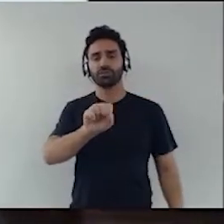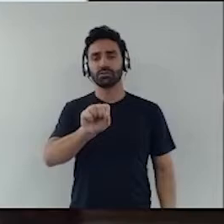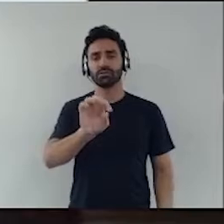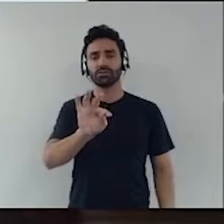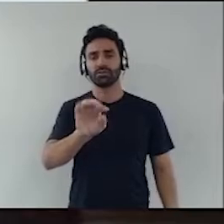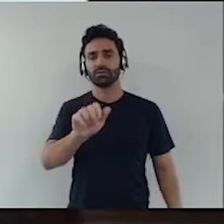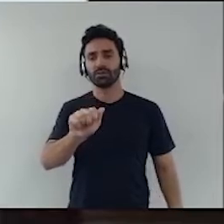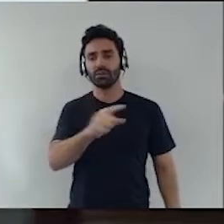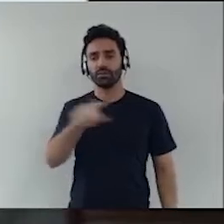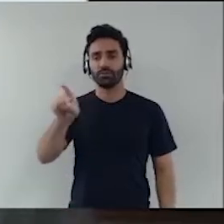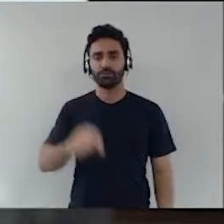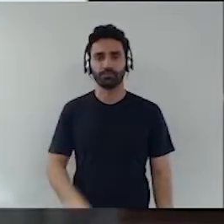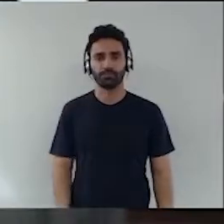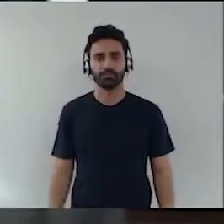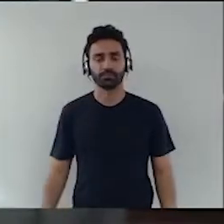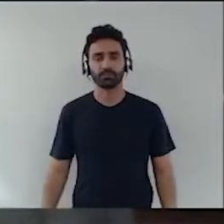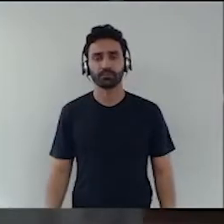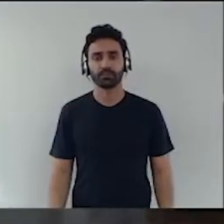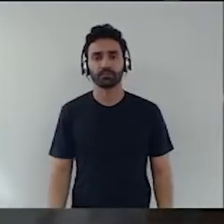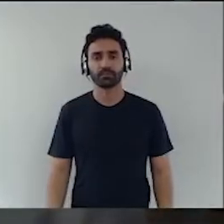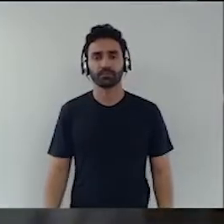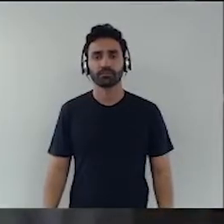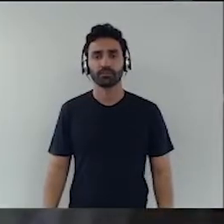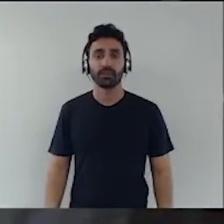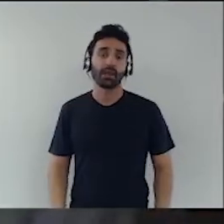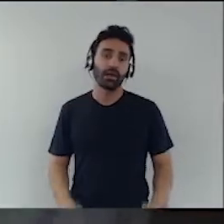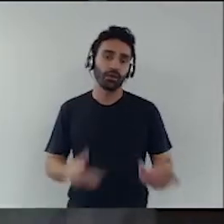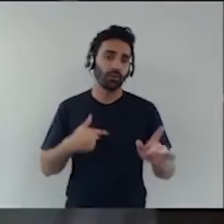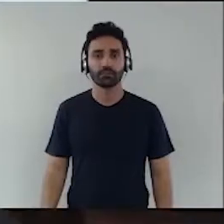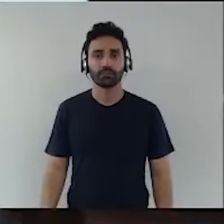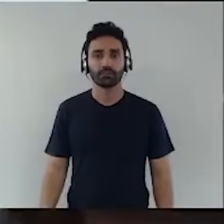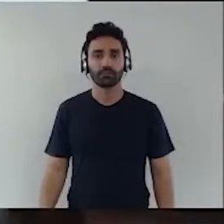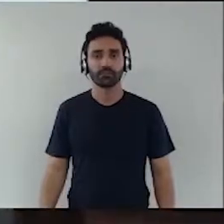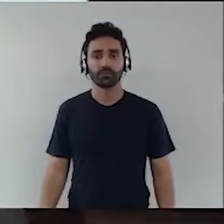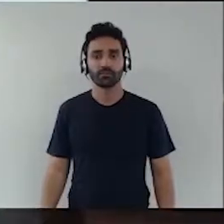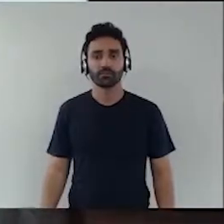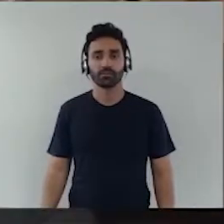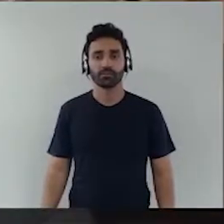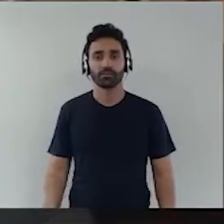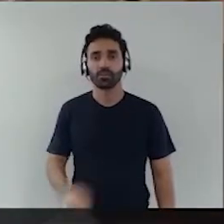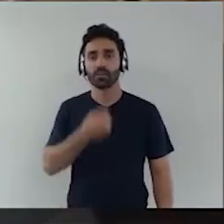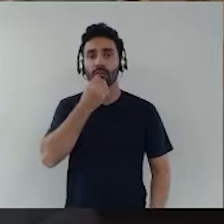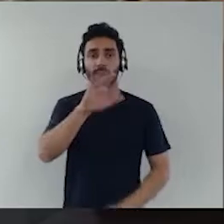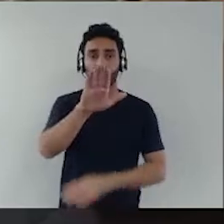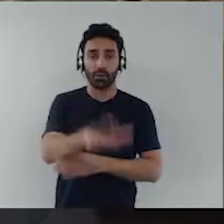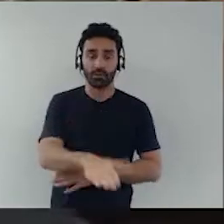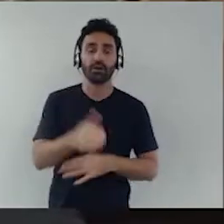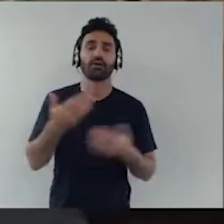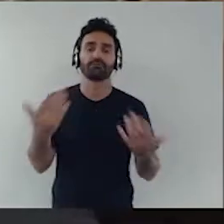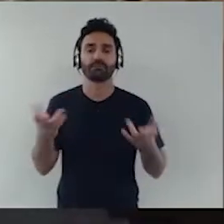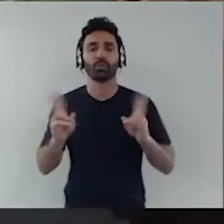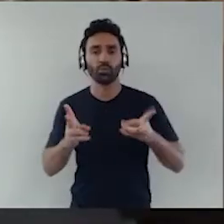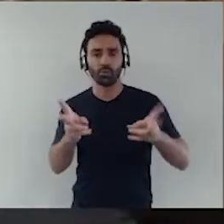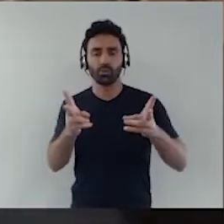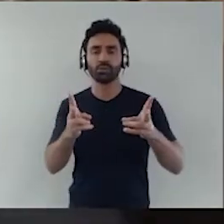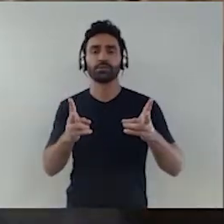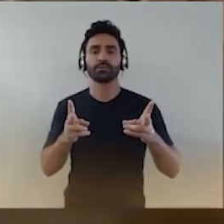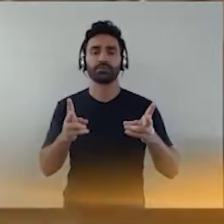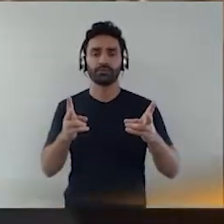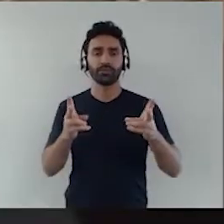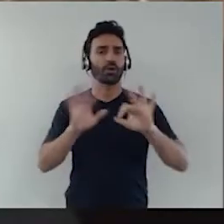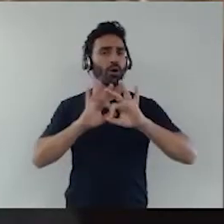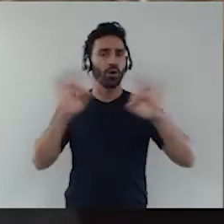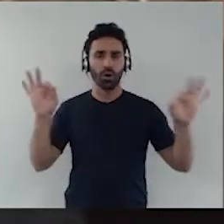gestão. E aí tem que dar espaço para os meus colegas. Boa tarde, dando continuidade aqui.